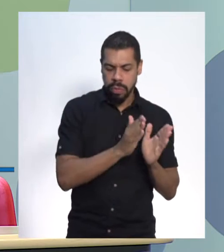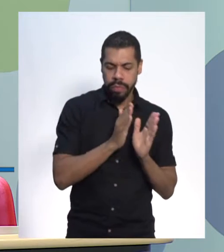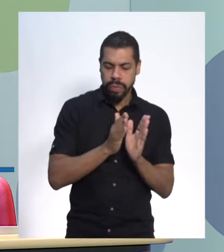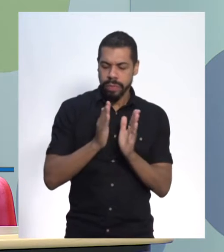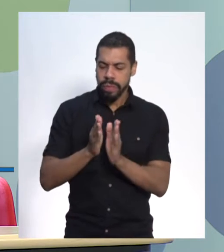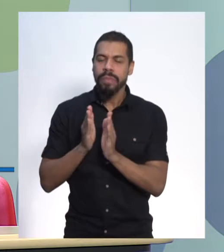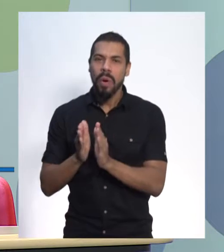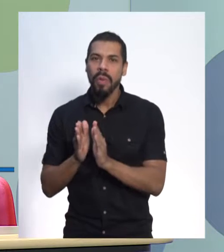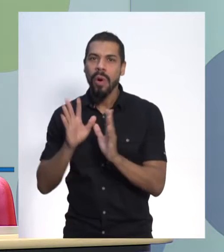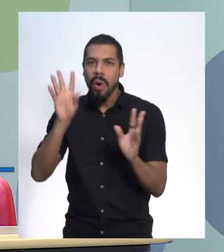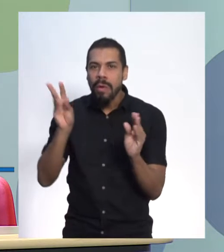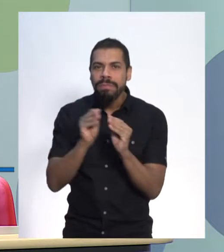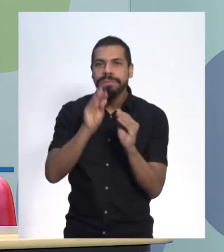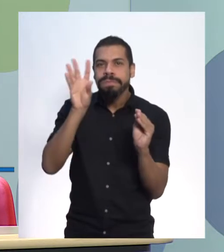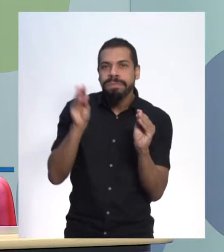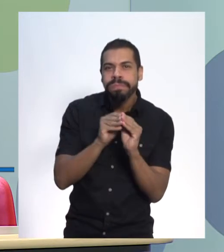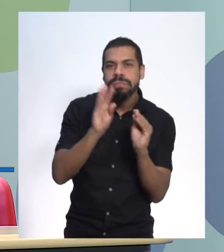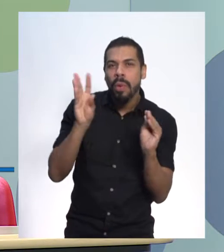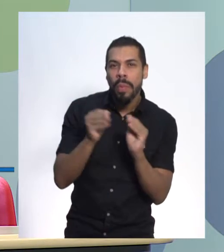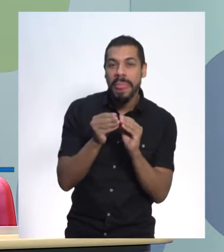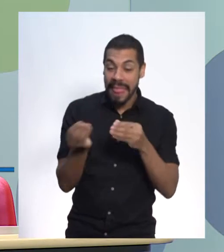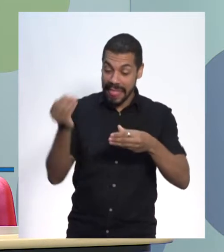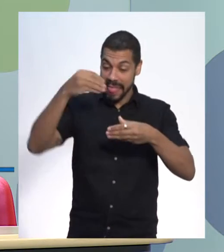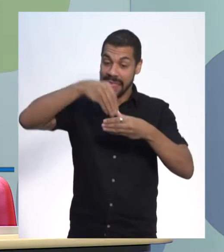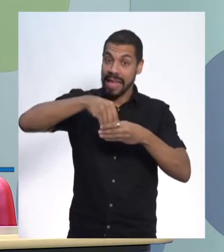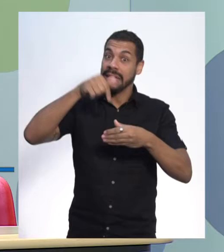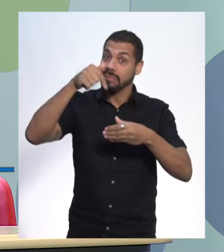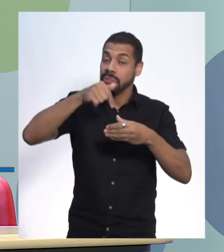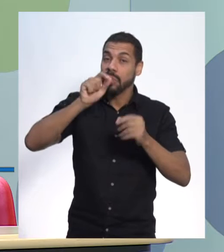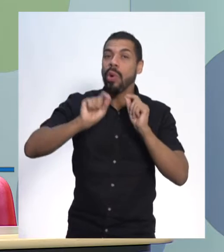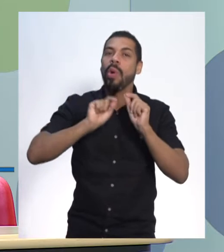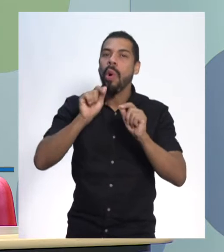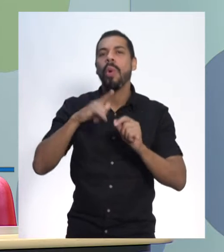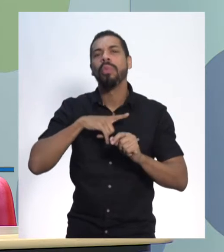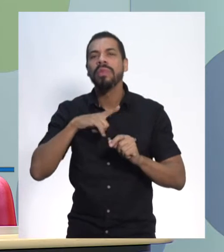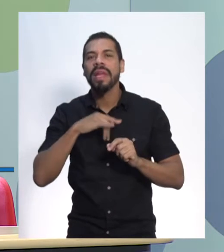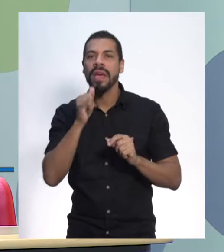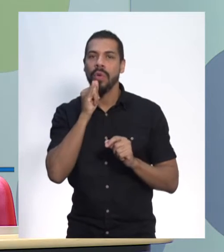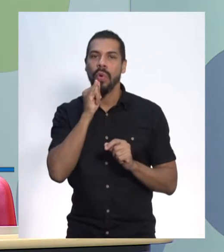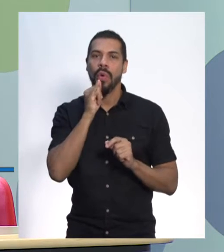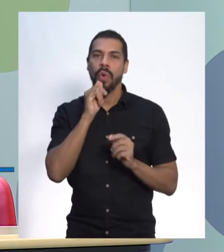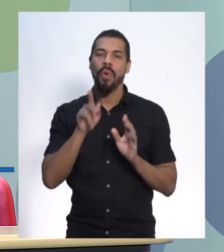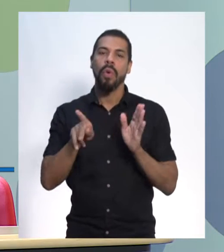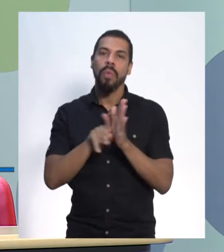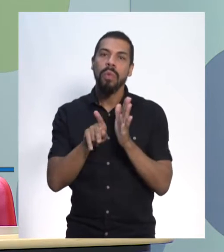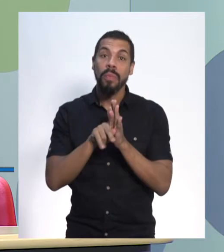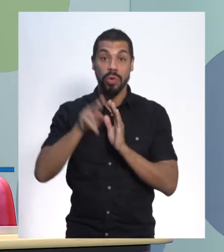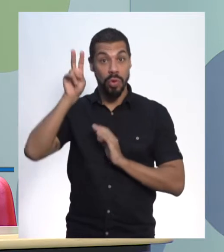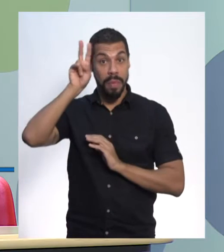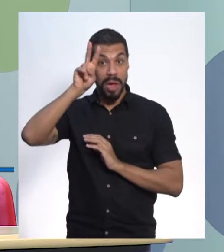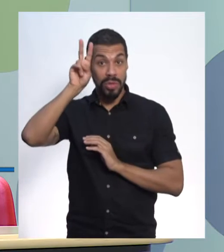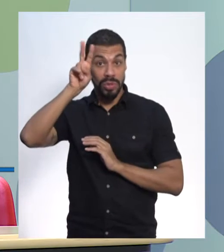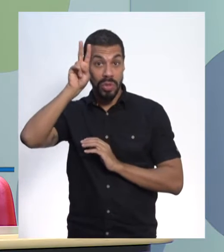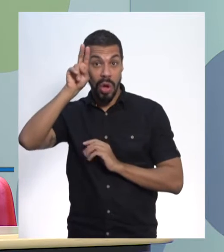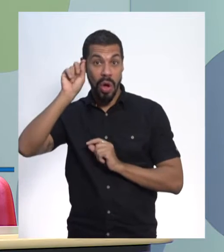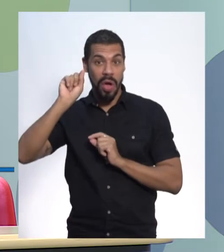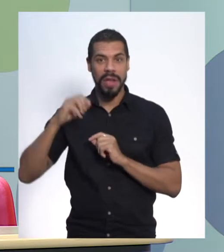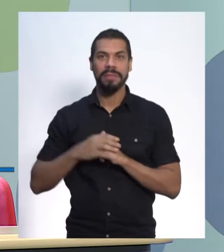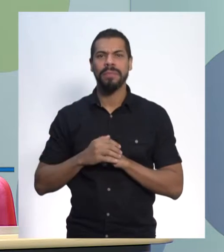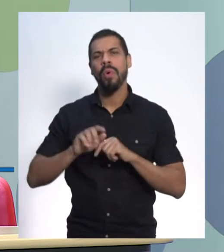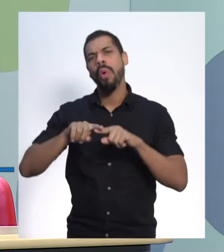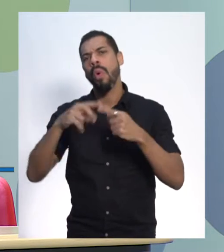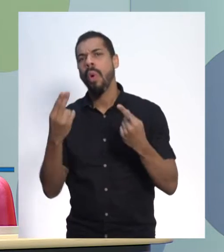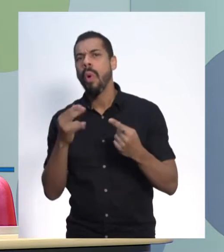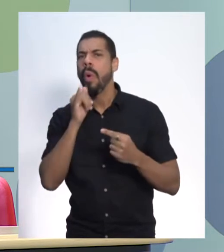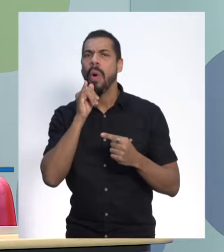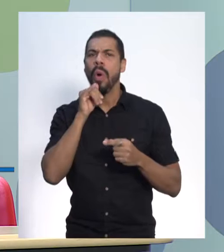boa sequência de ações. Dentro desse enredo, eu posso ter um ponto alto, se for uma história, que a gente chama do clímax, eu posso ter mais de